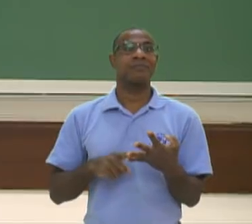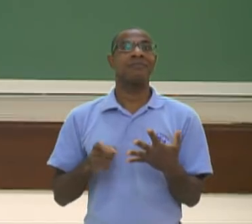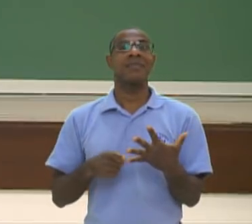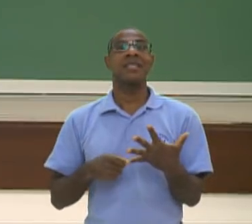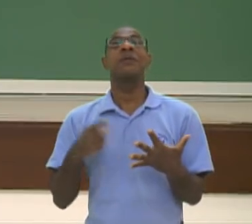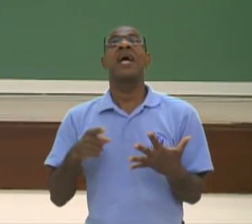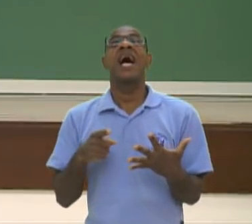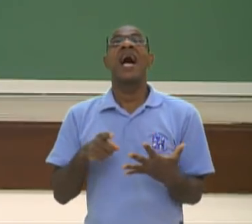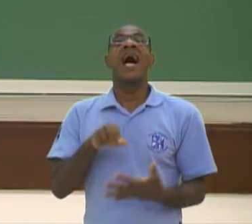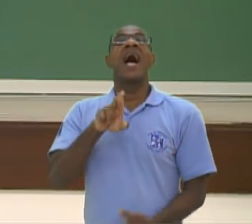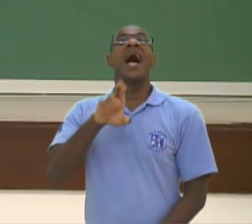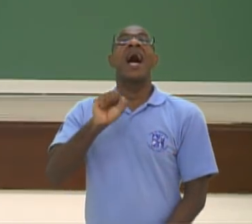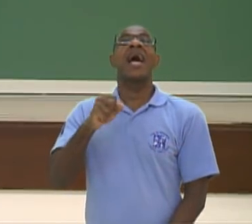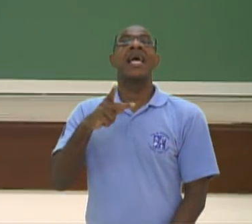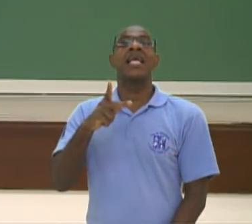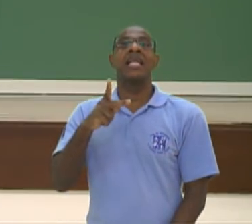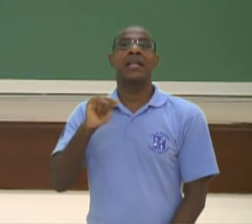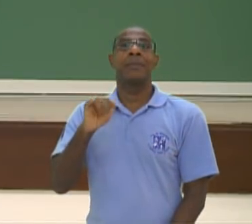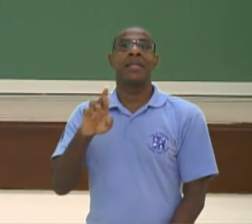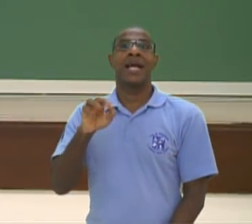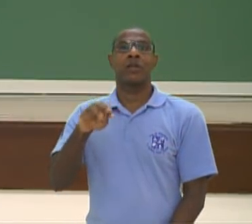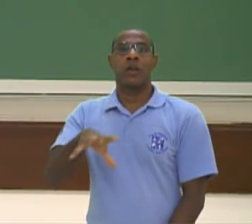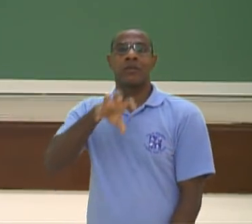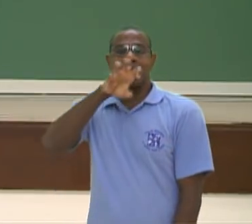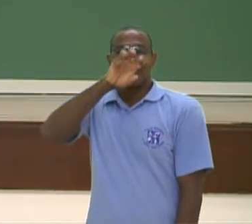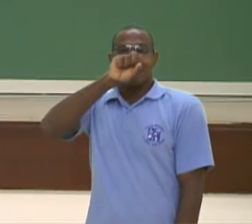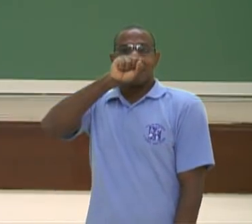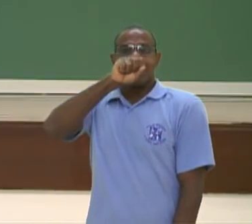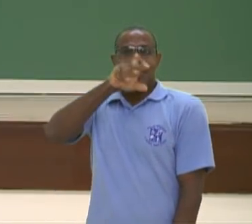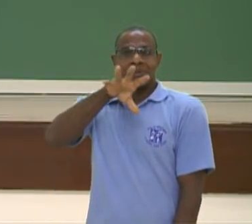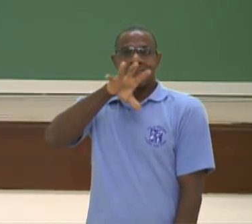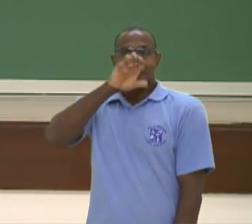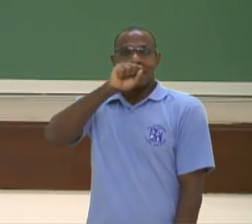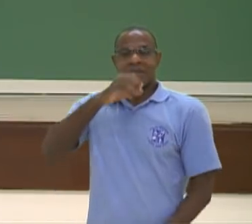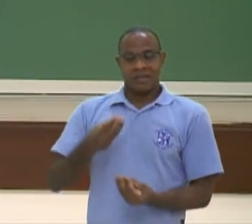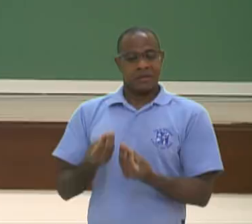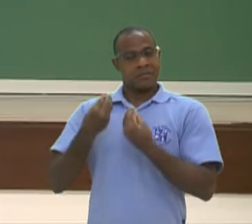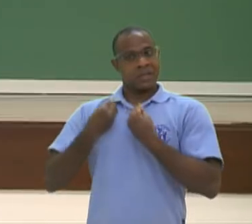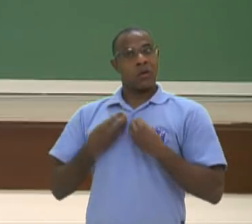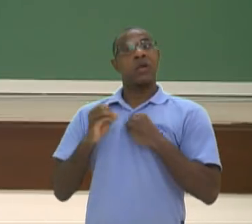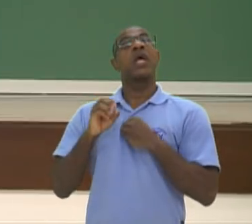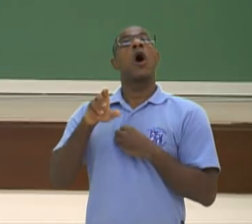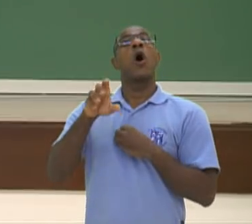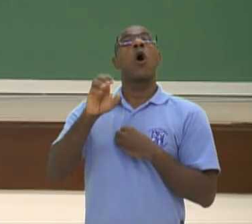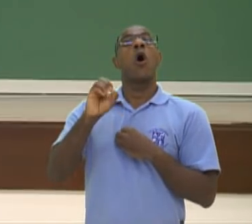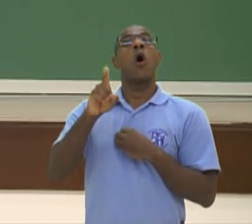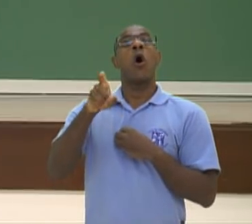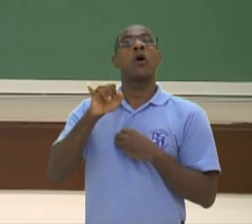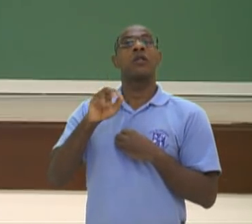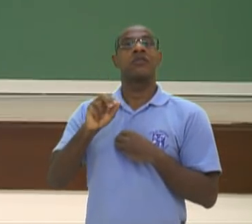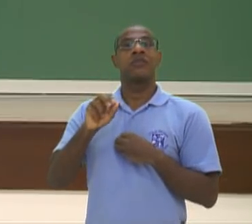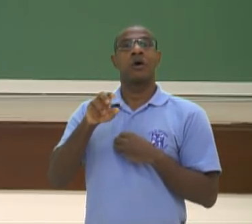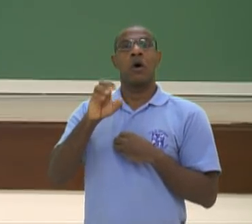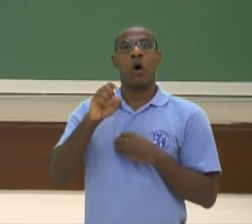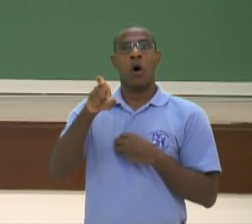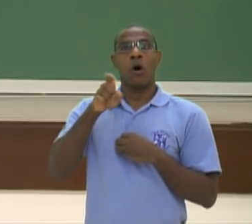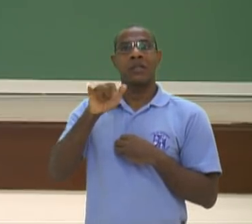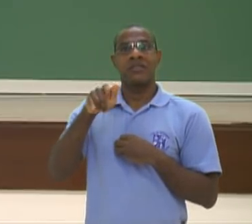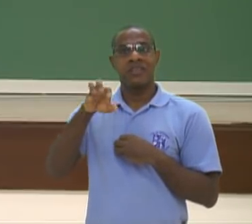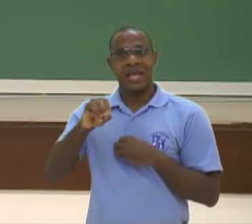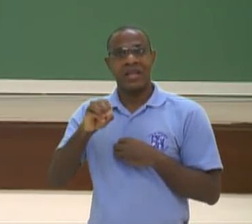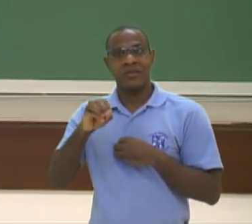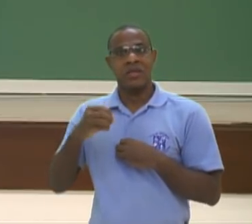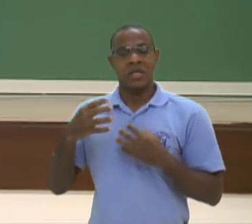que é um sistema fundamental também, né? Porque ele vai fornecer o oxigênio, que é utilizado pelo nosso corpo